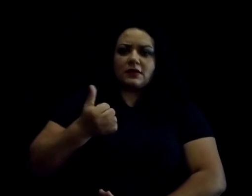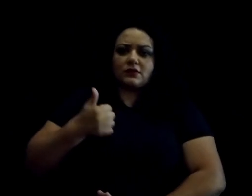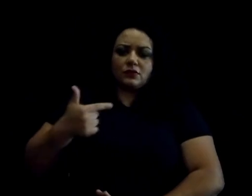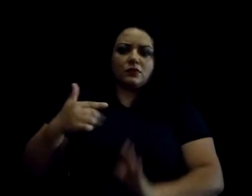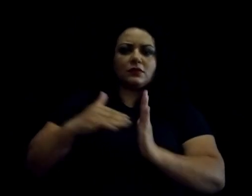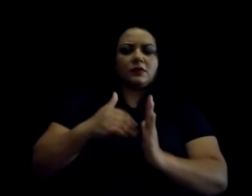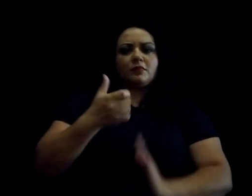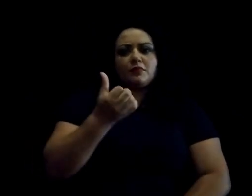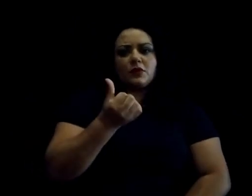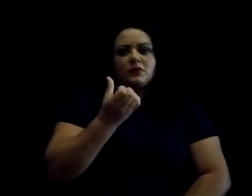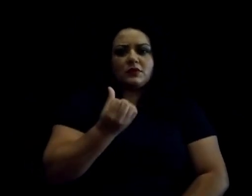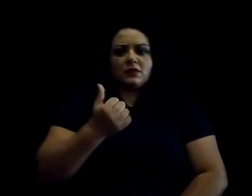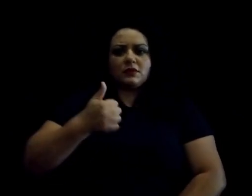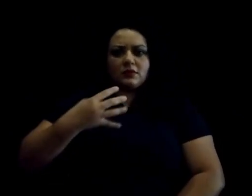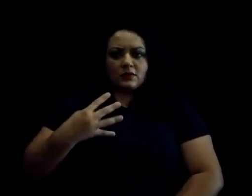1612-1614.